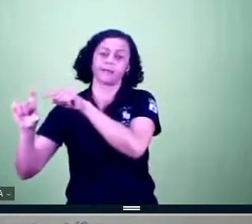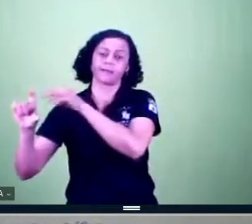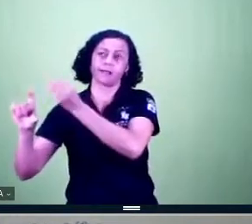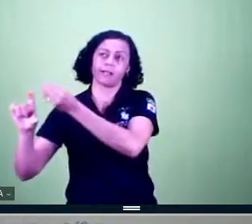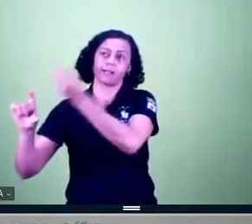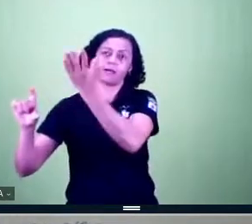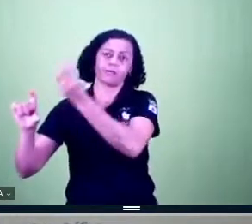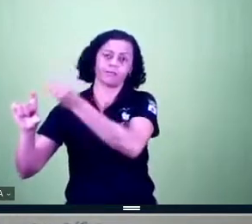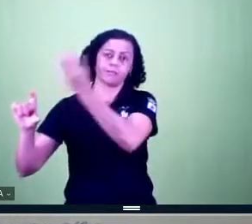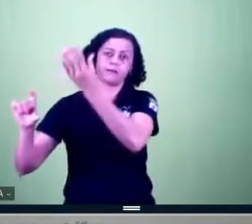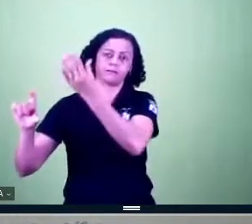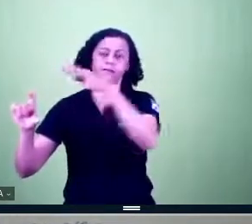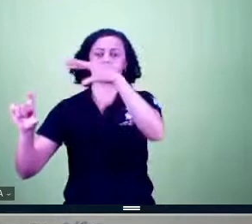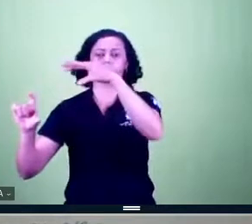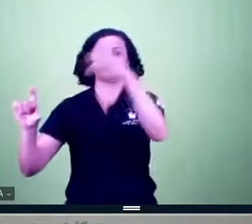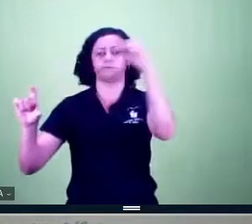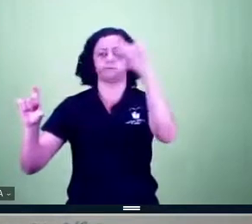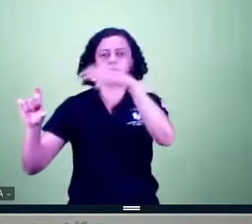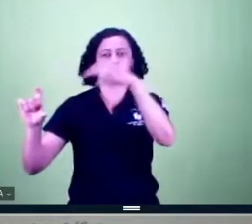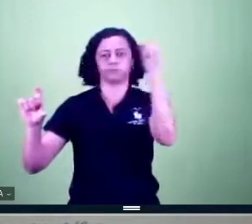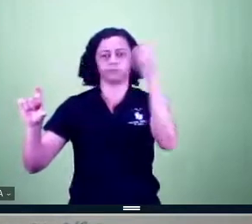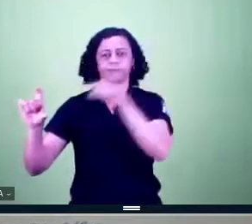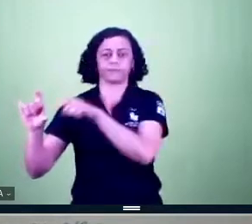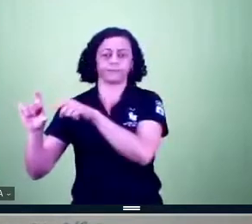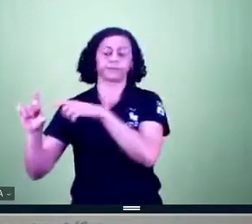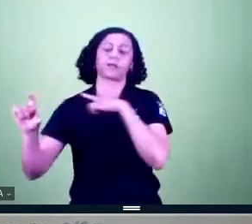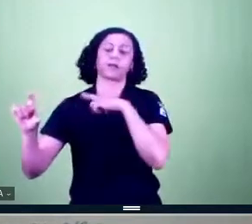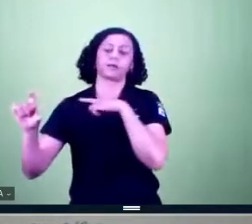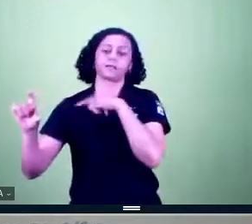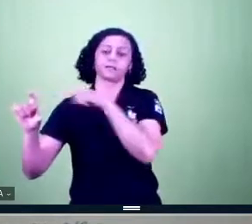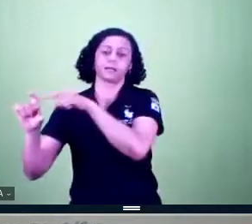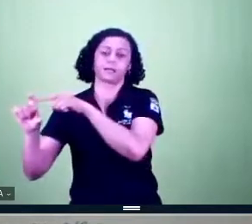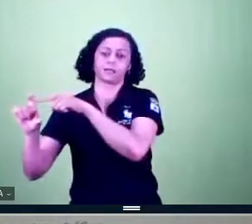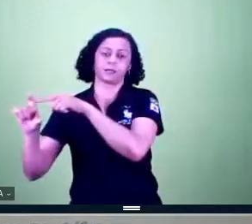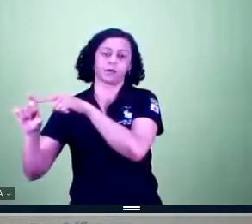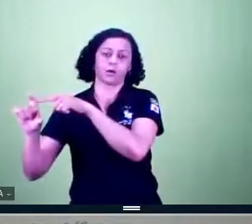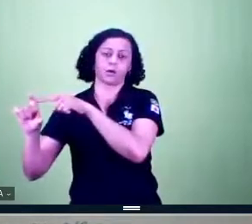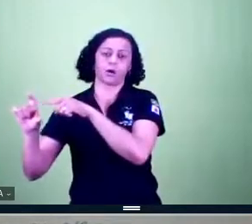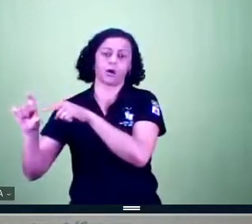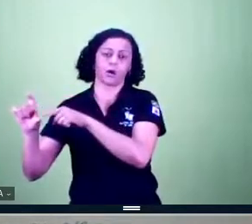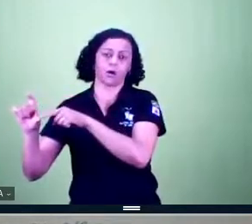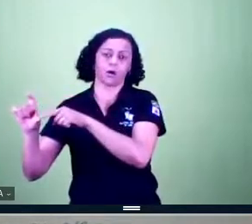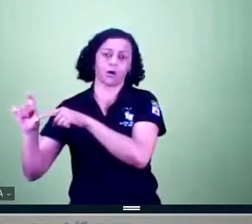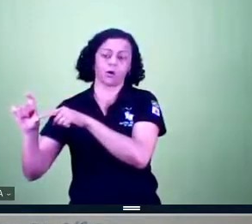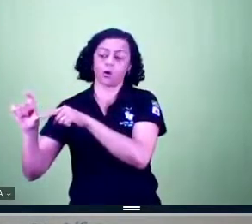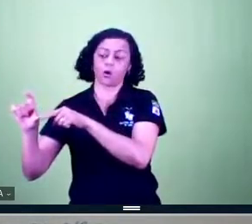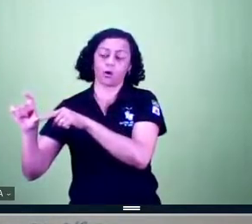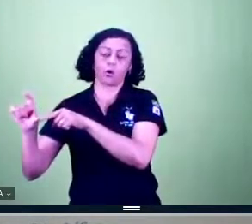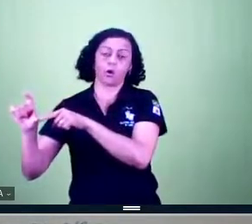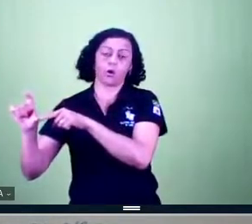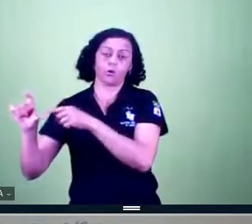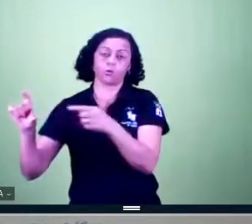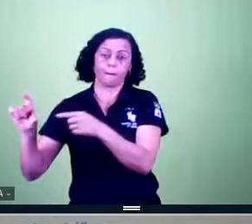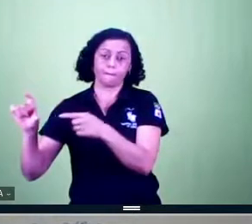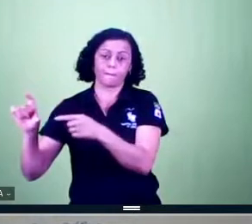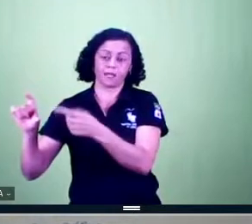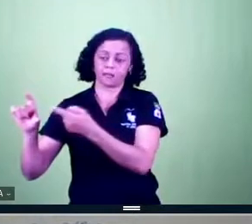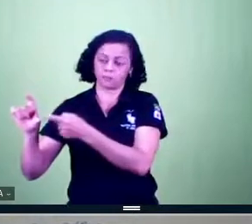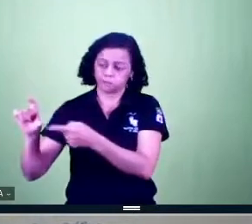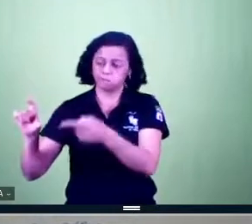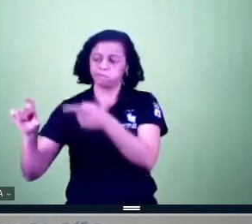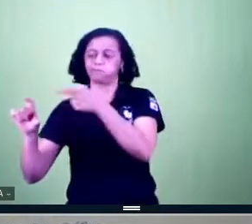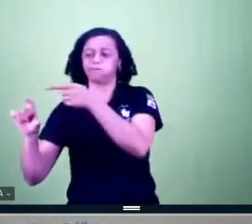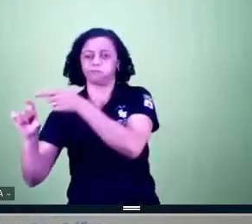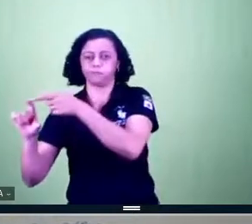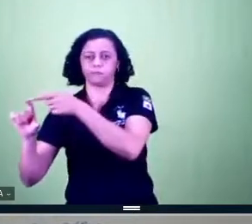são carga. Então, a fonte de tensão, ó, sempre vai do menos para o mais. Eu faço uma setinha da elevação de tensão da fonte.